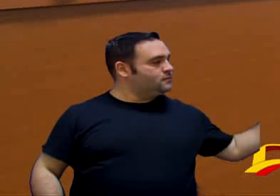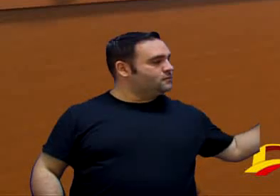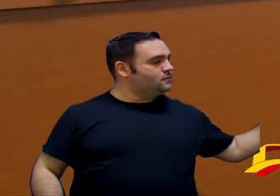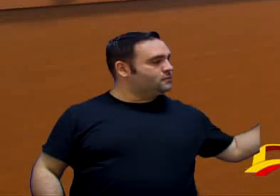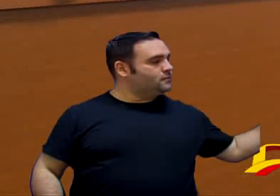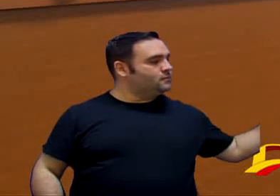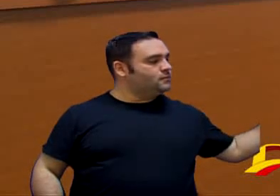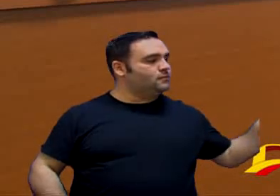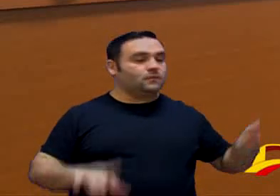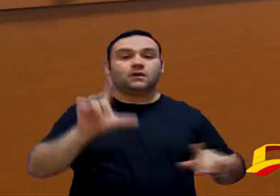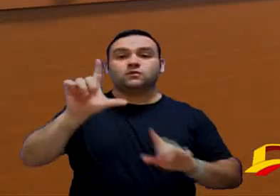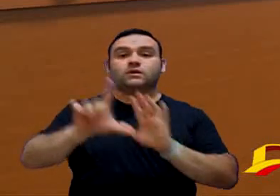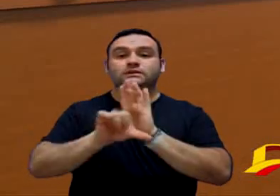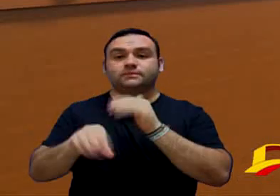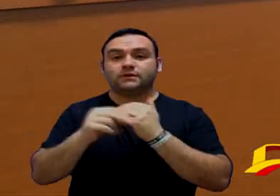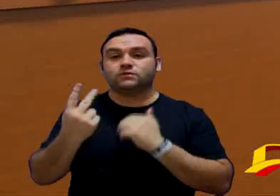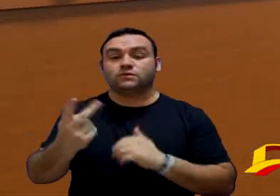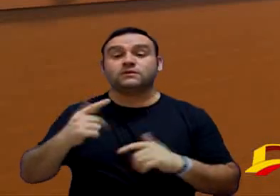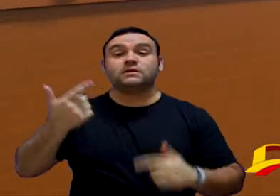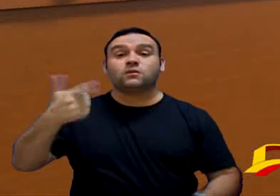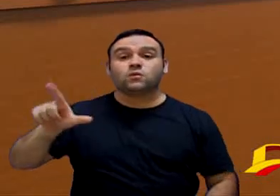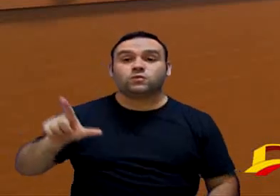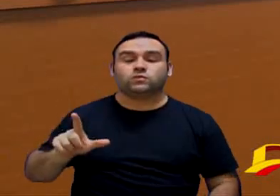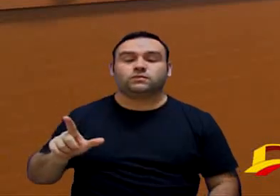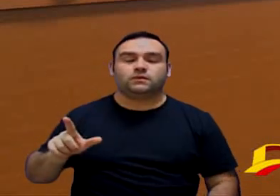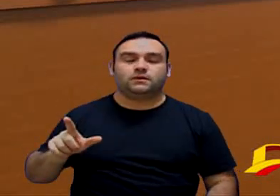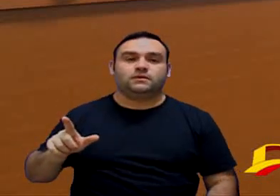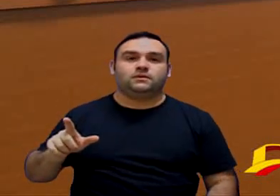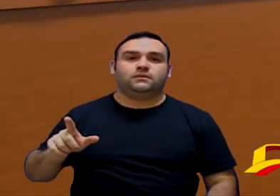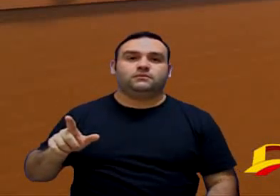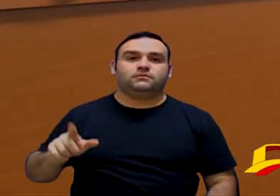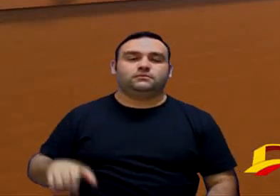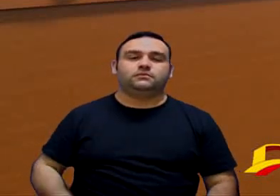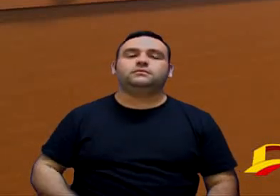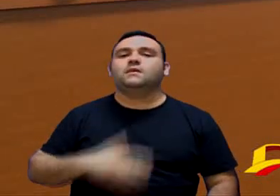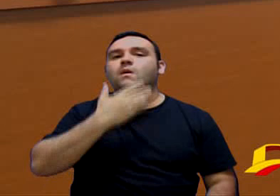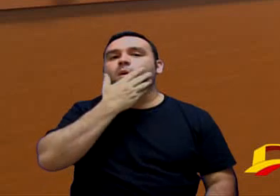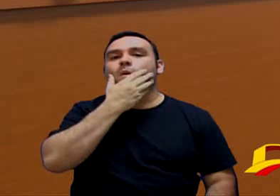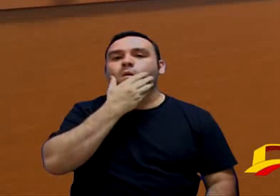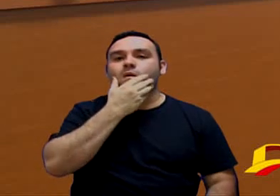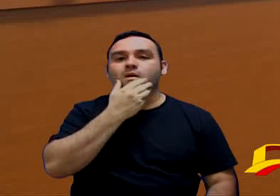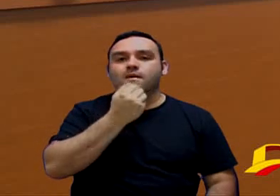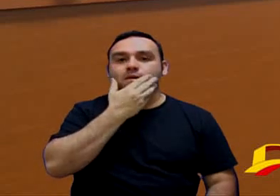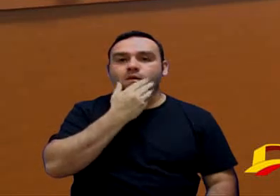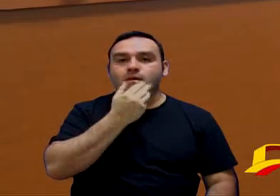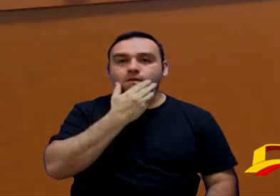duas emendas Então o próximo é